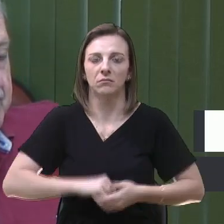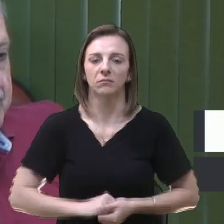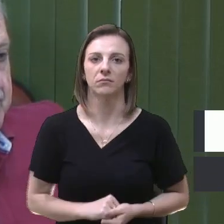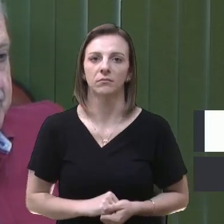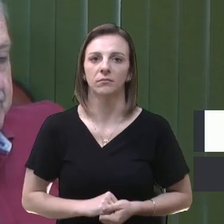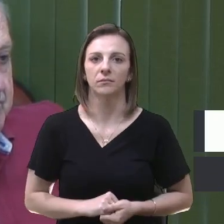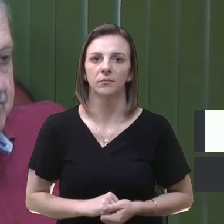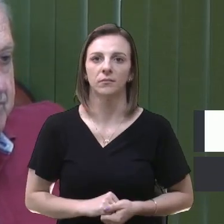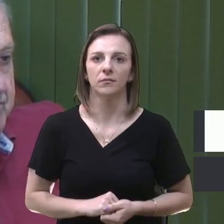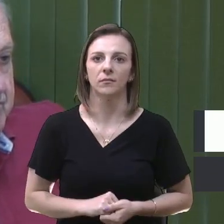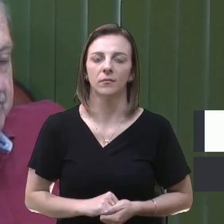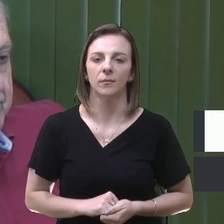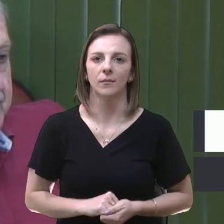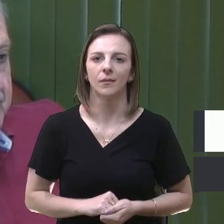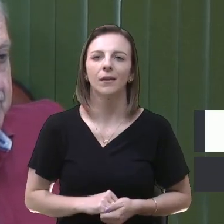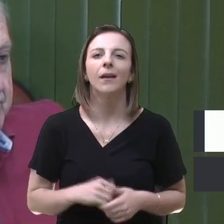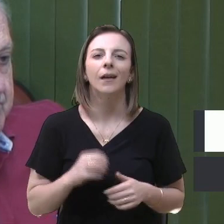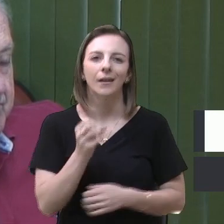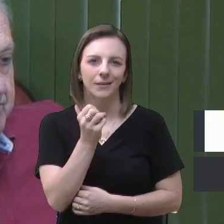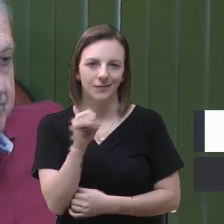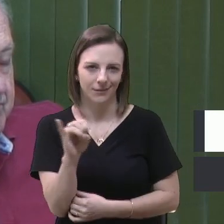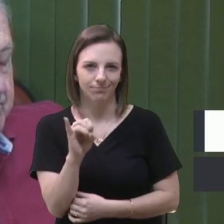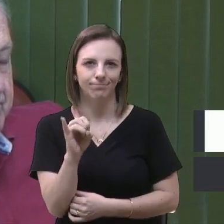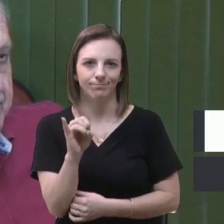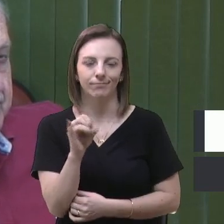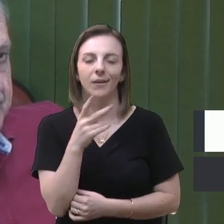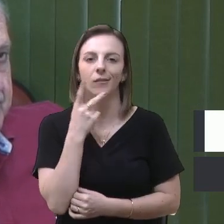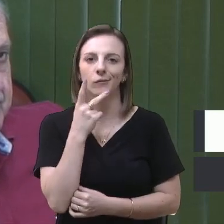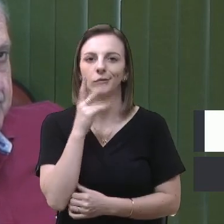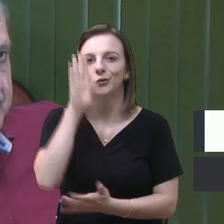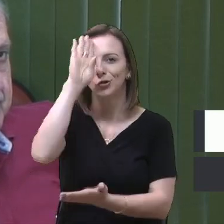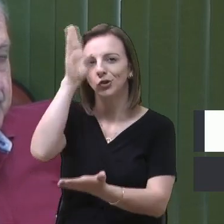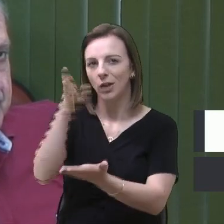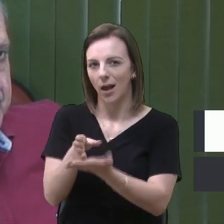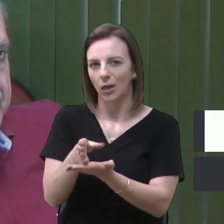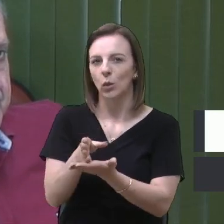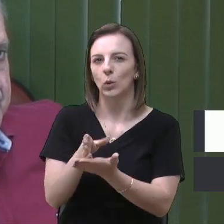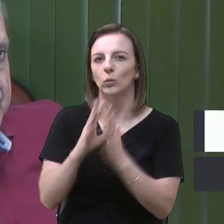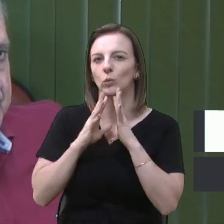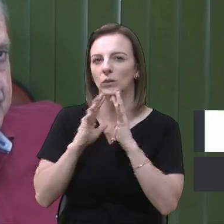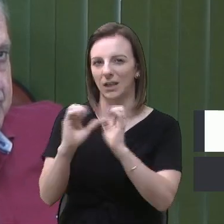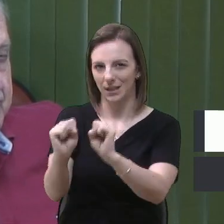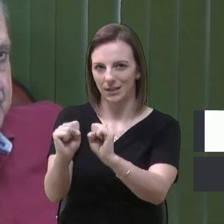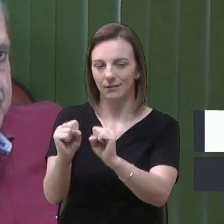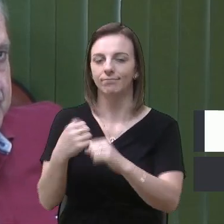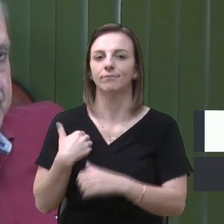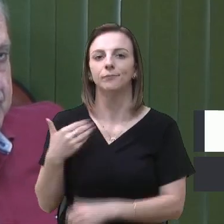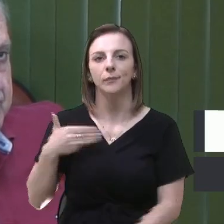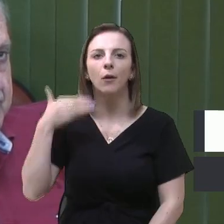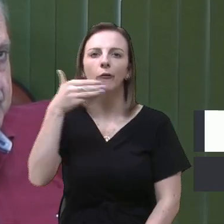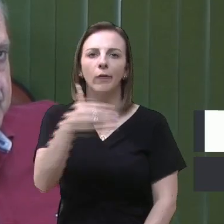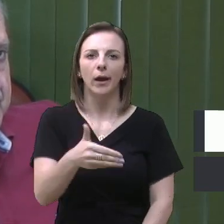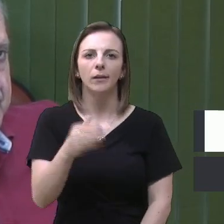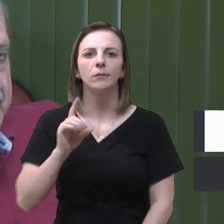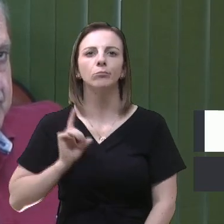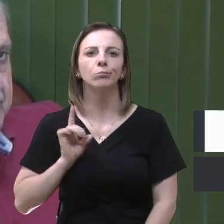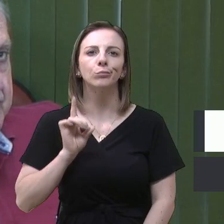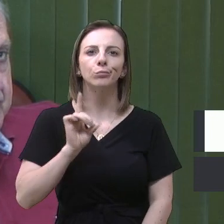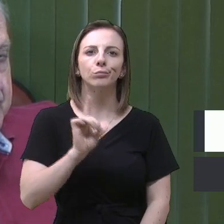E quando se fala direto com a reunião com a secretaria, vai na secretaria, poucas vezes que nos